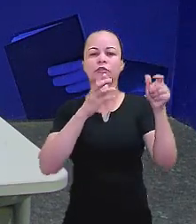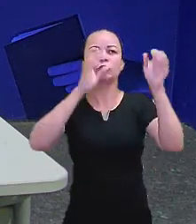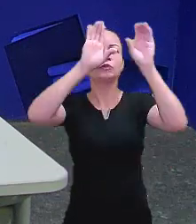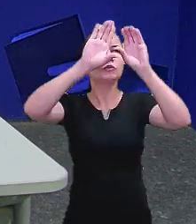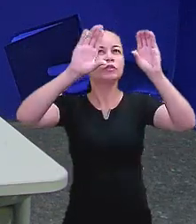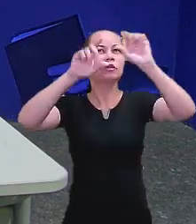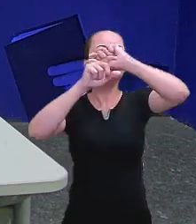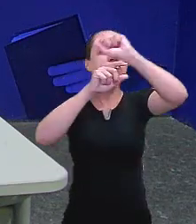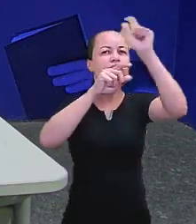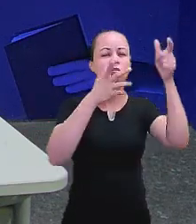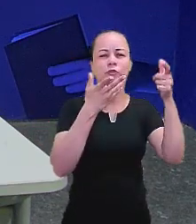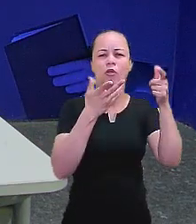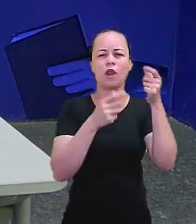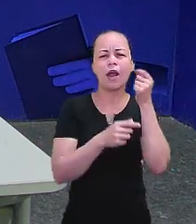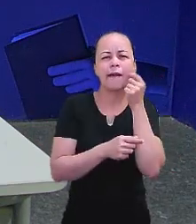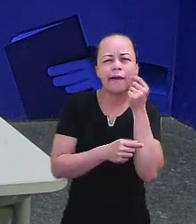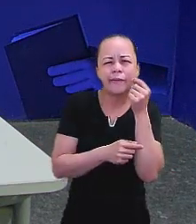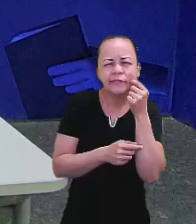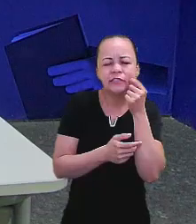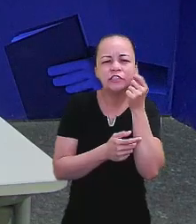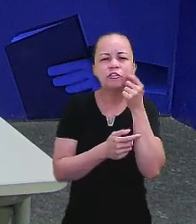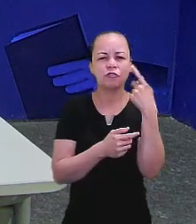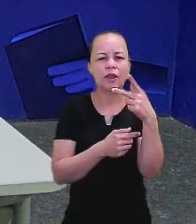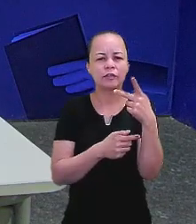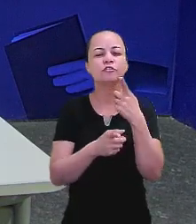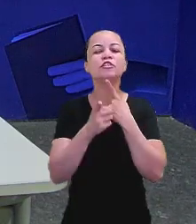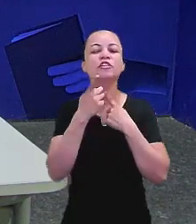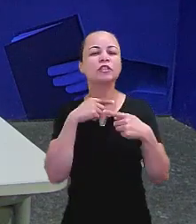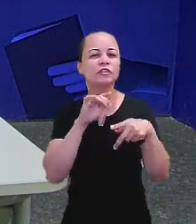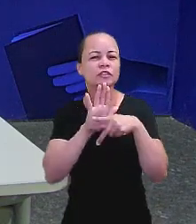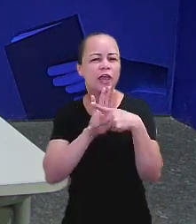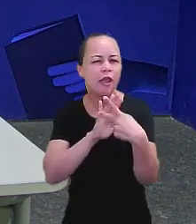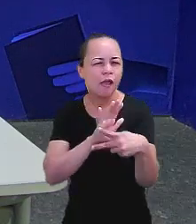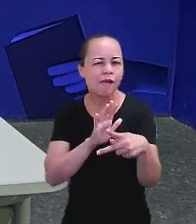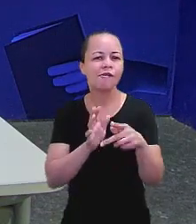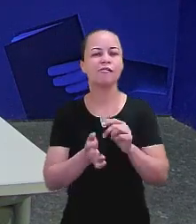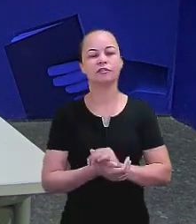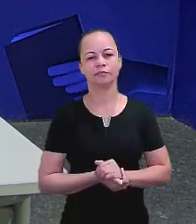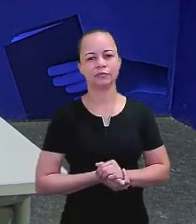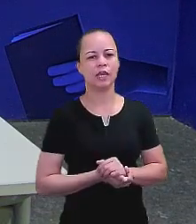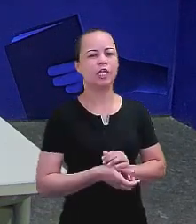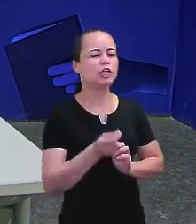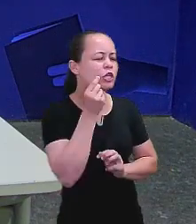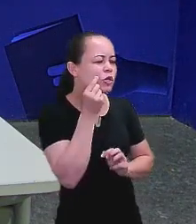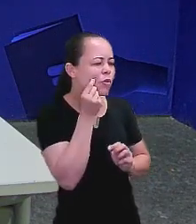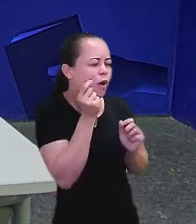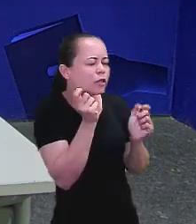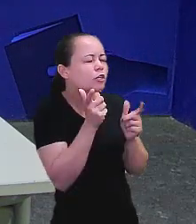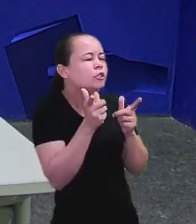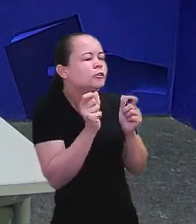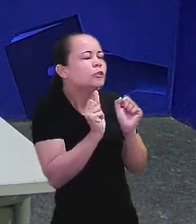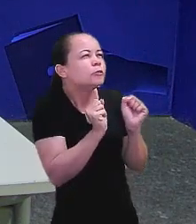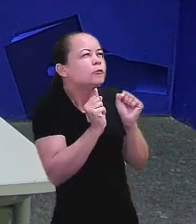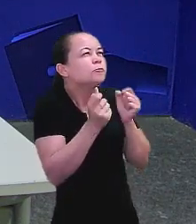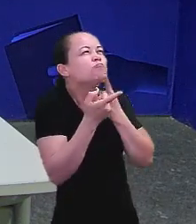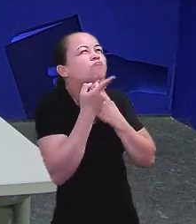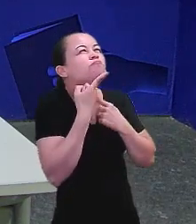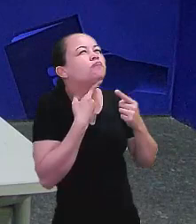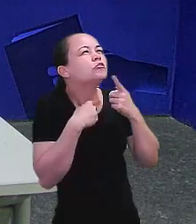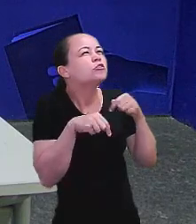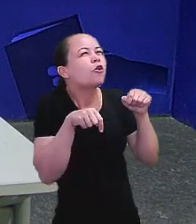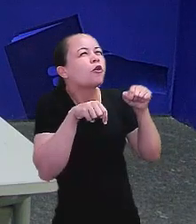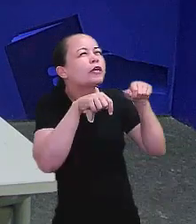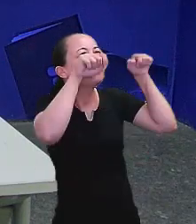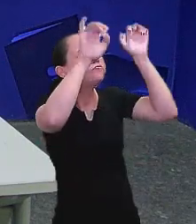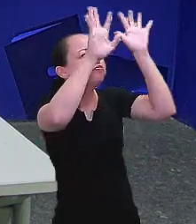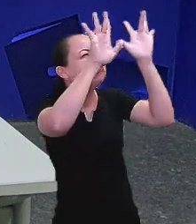Olha, ratinho, faz o seu desejo. Ai, o ratinho desejou com toda a força que